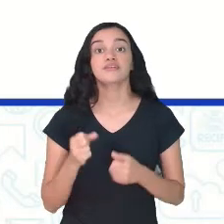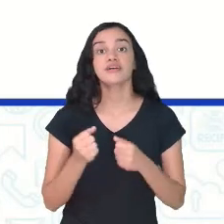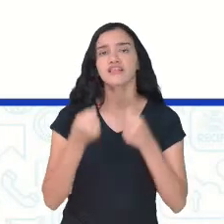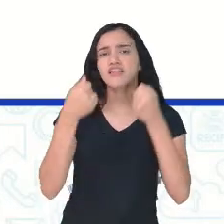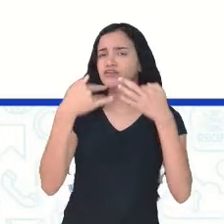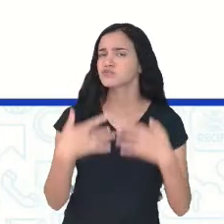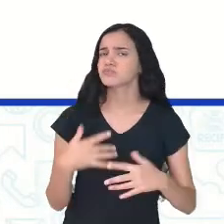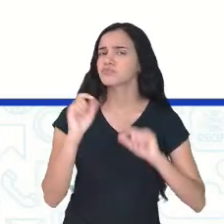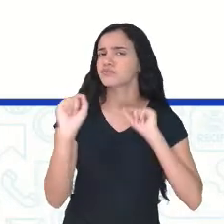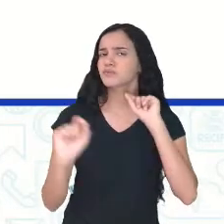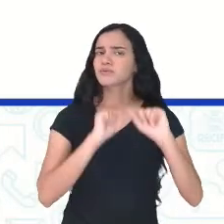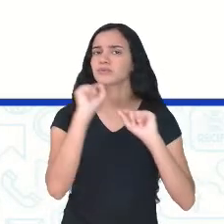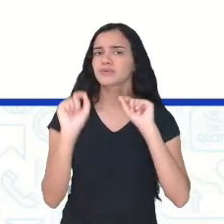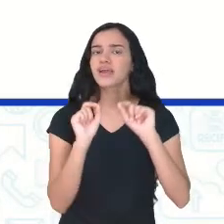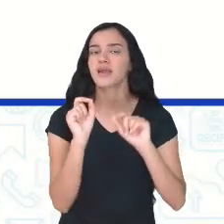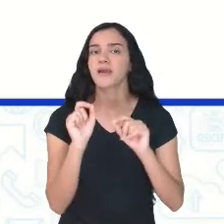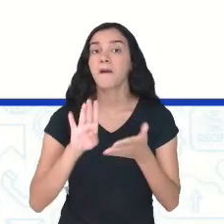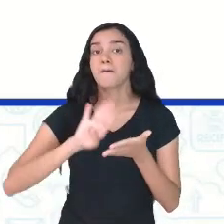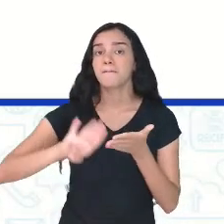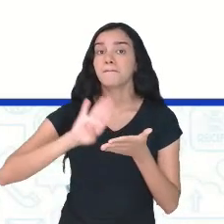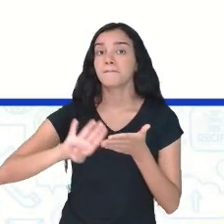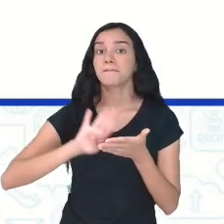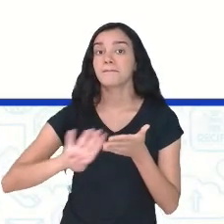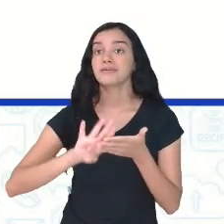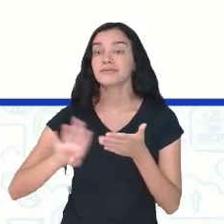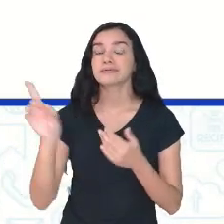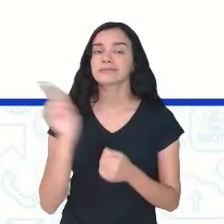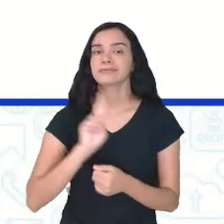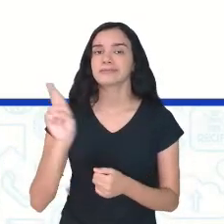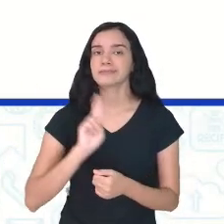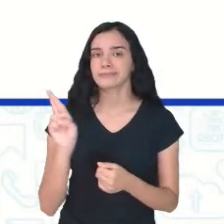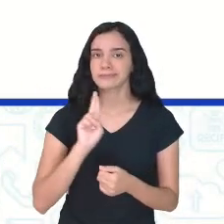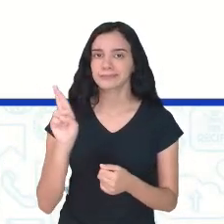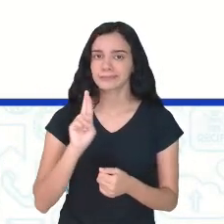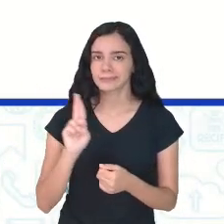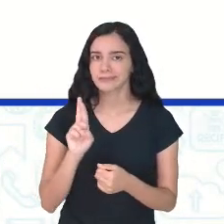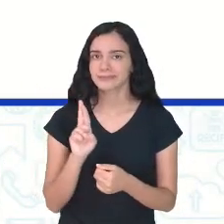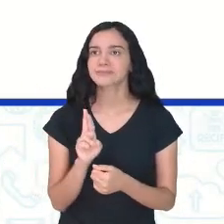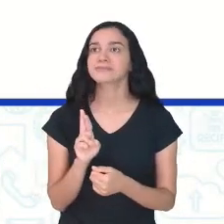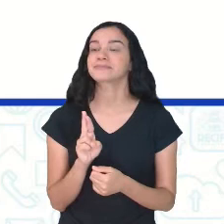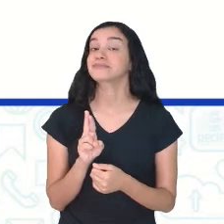quê? Banco Real... Real mais.